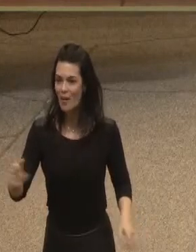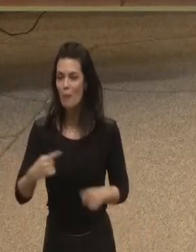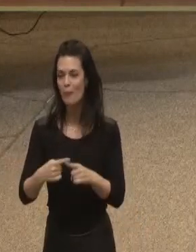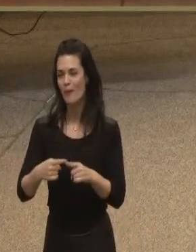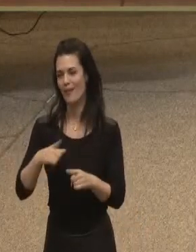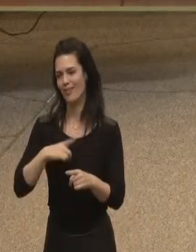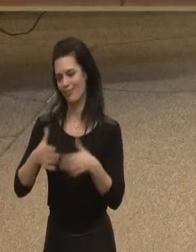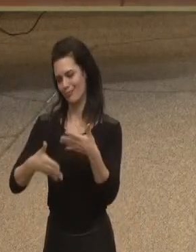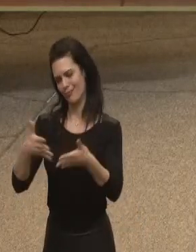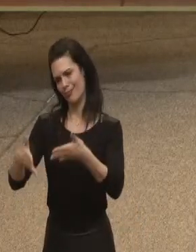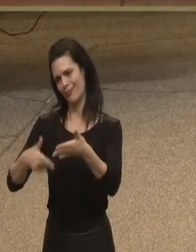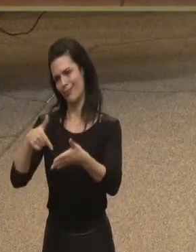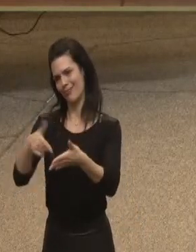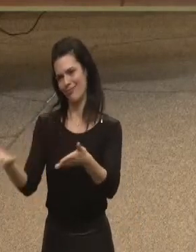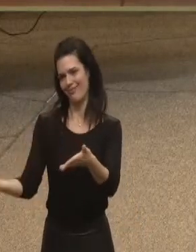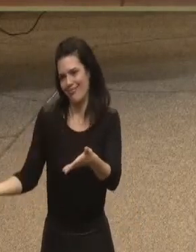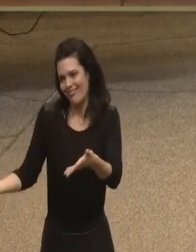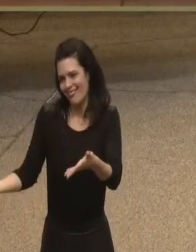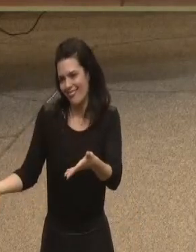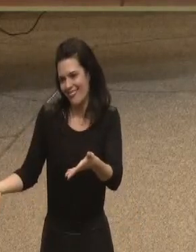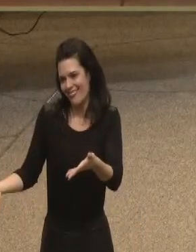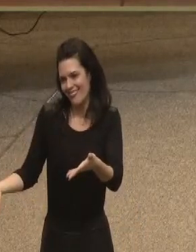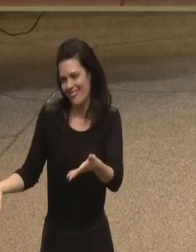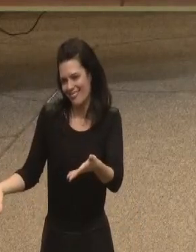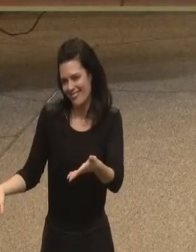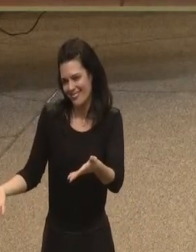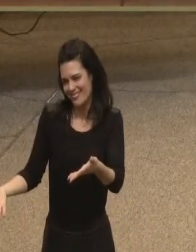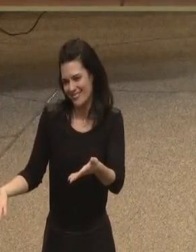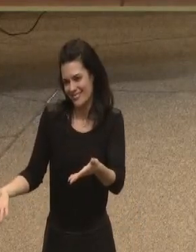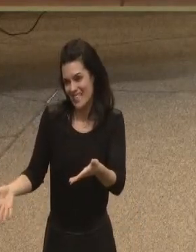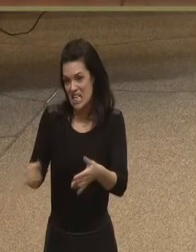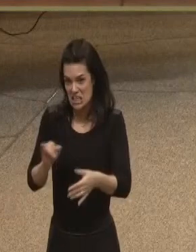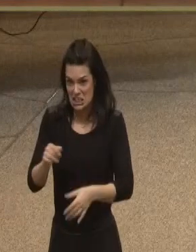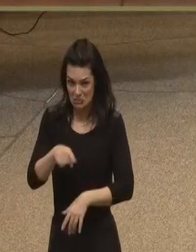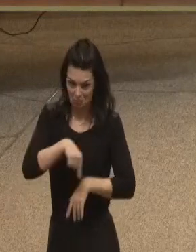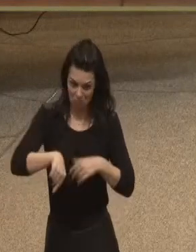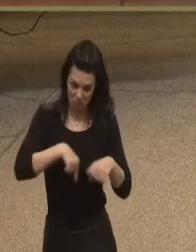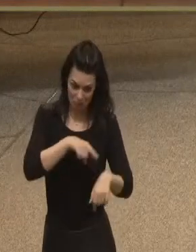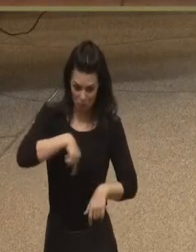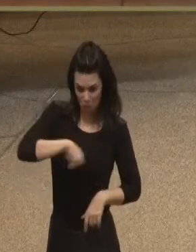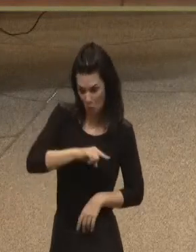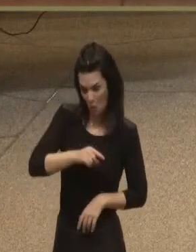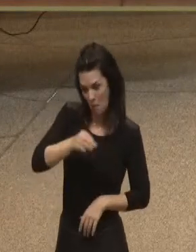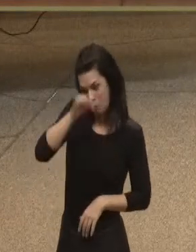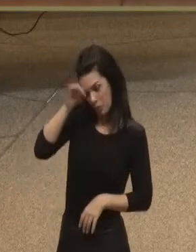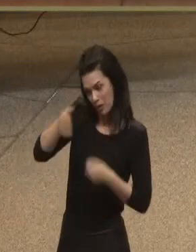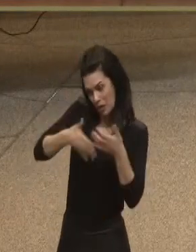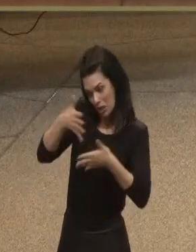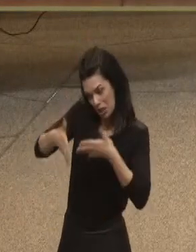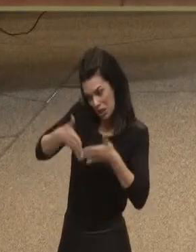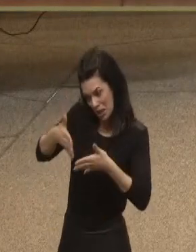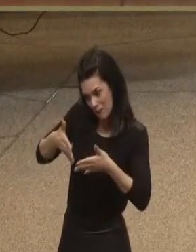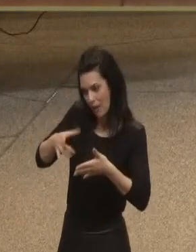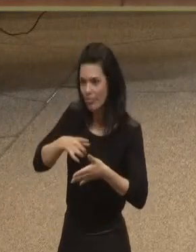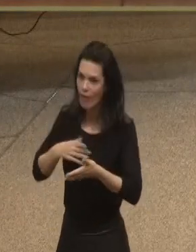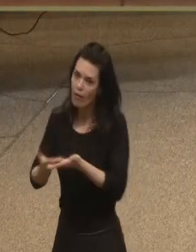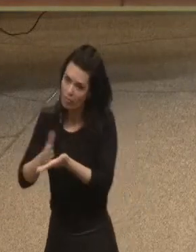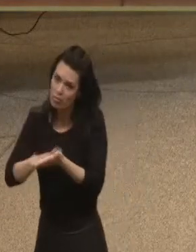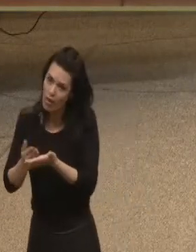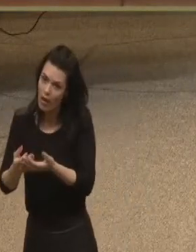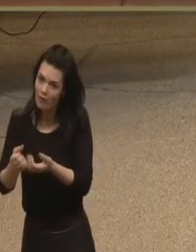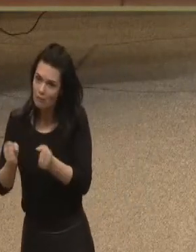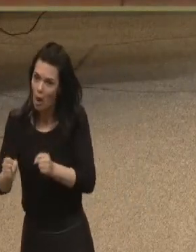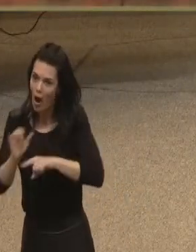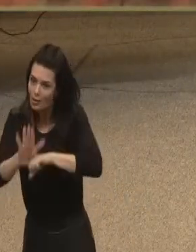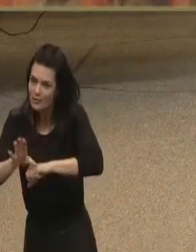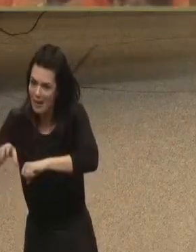eles. Nós temos os nossos queridos intérpretes que se dedicam, que se esforçam para fazer essa